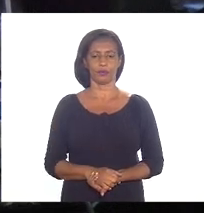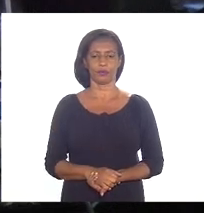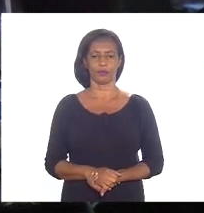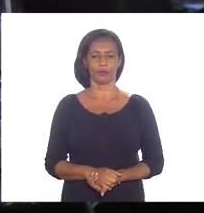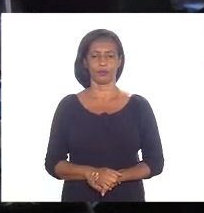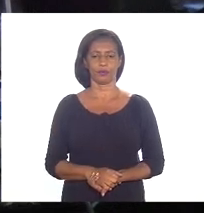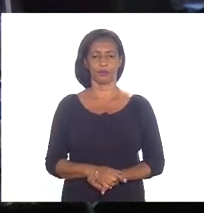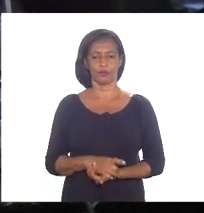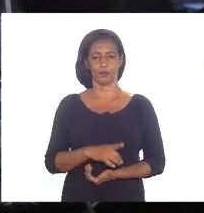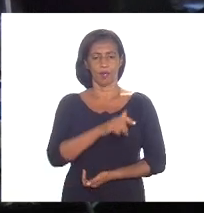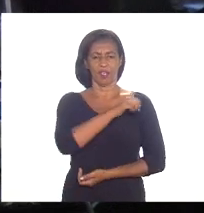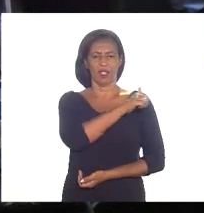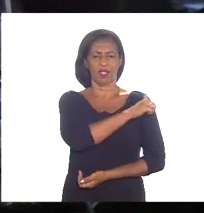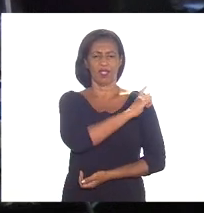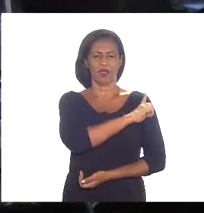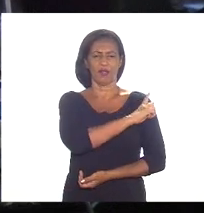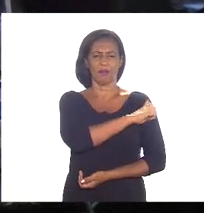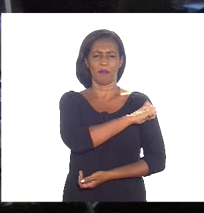Deputada enfermeira Rejane.